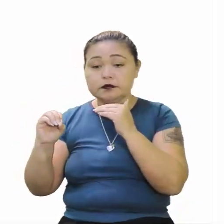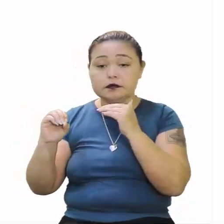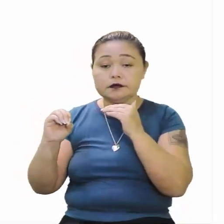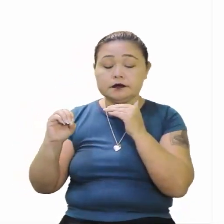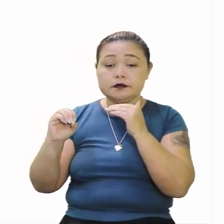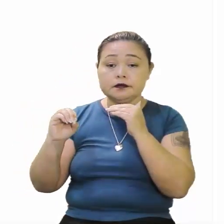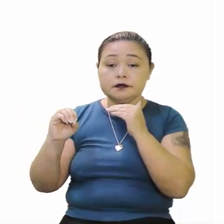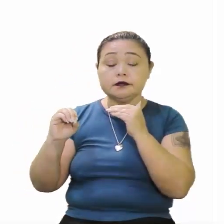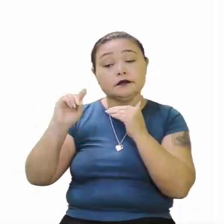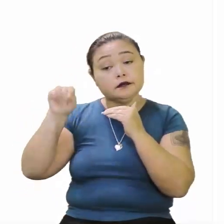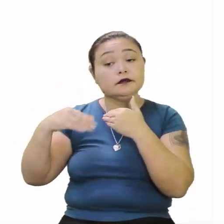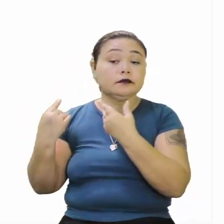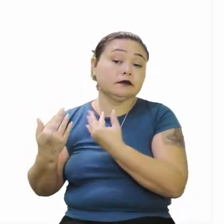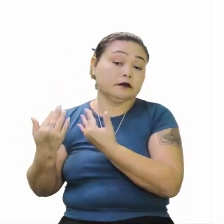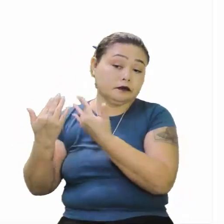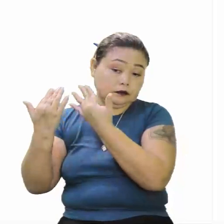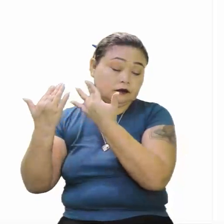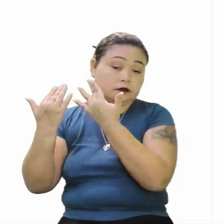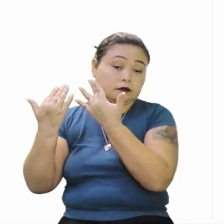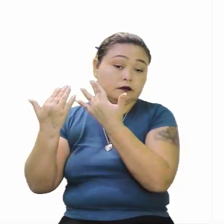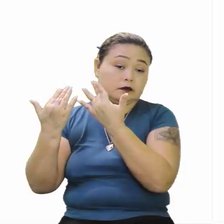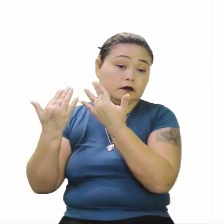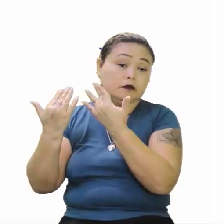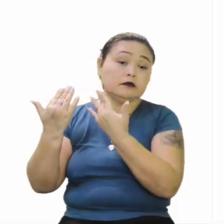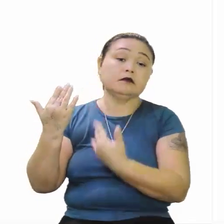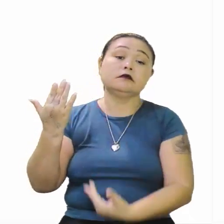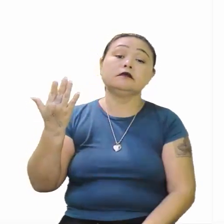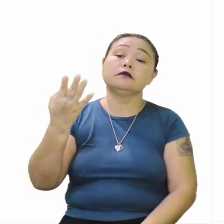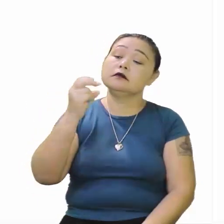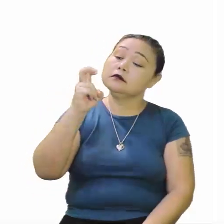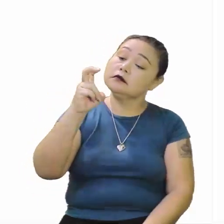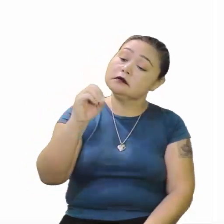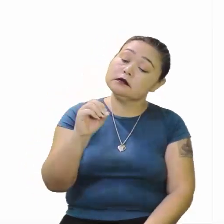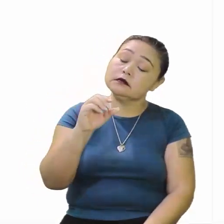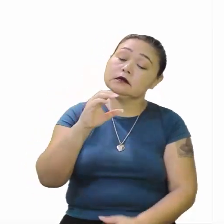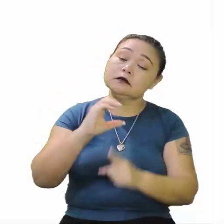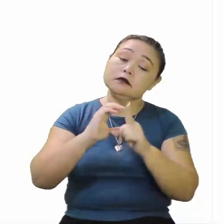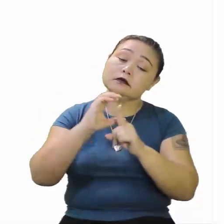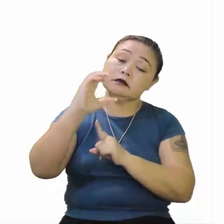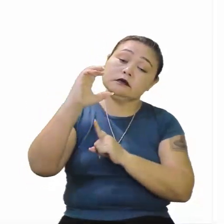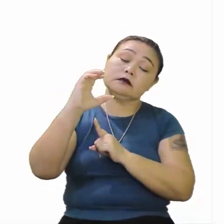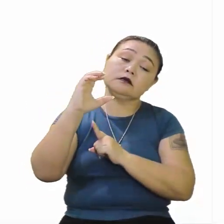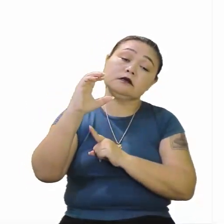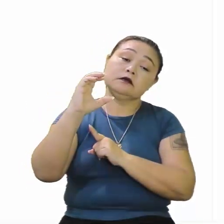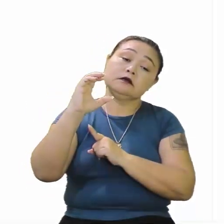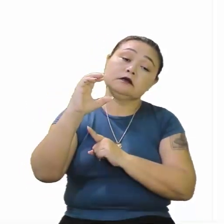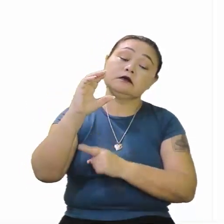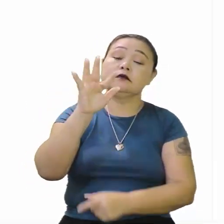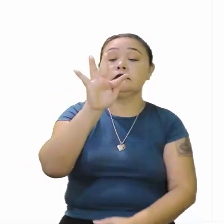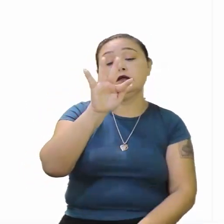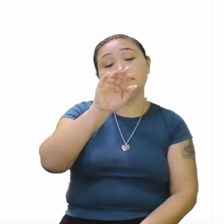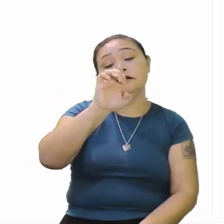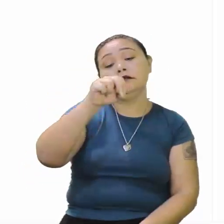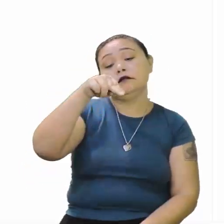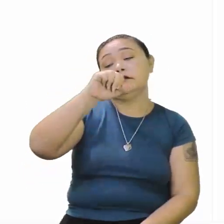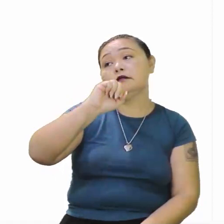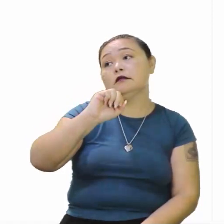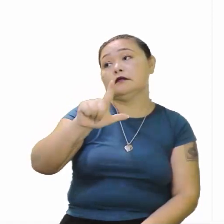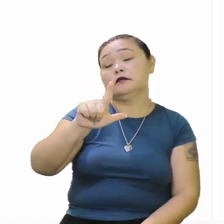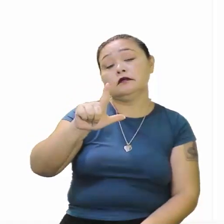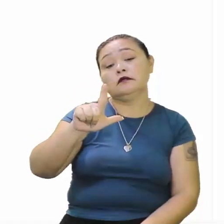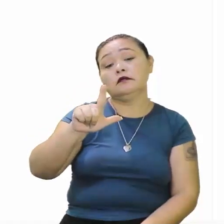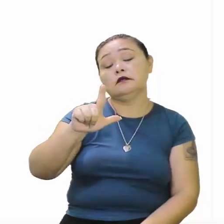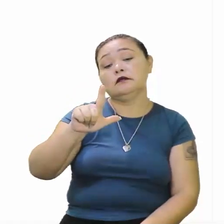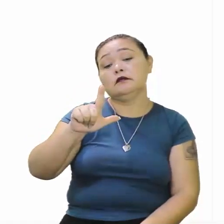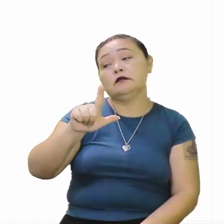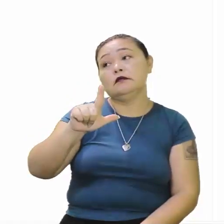estar gasoso, né? 50 graus em relação ao fenol. 50 graus